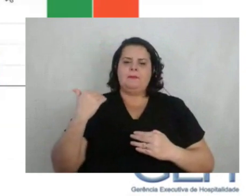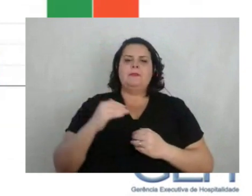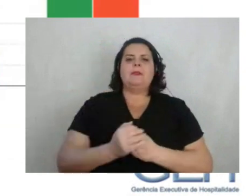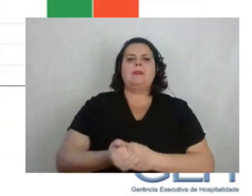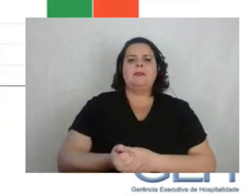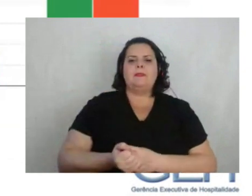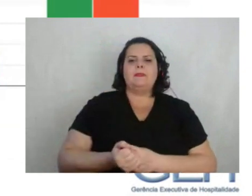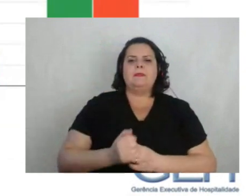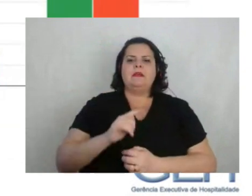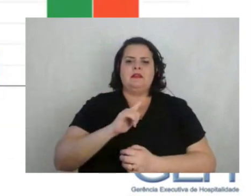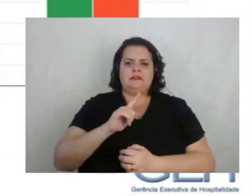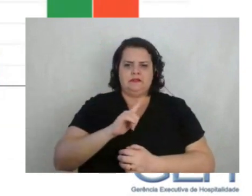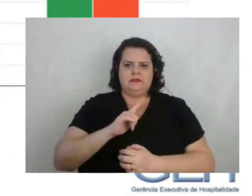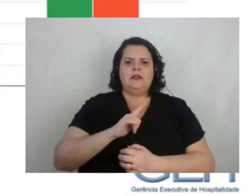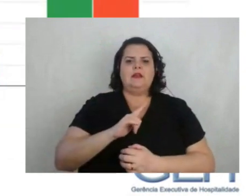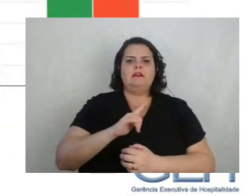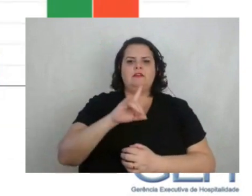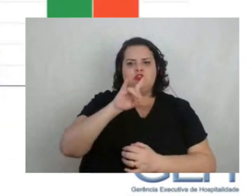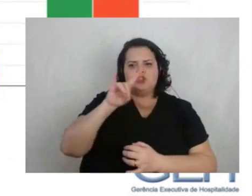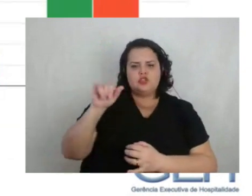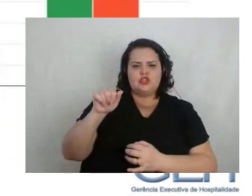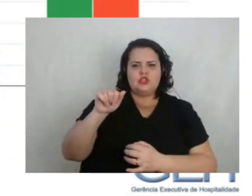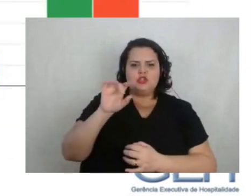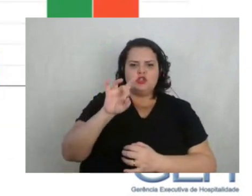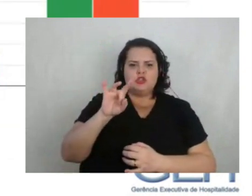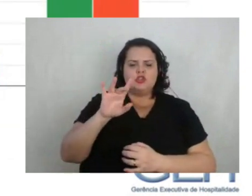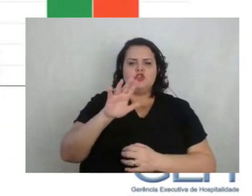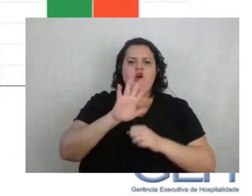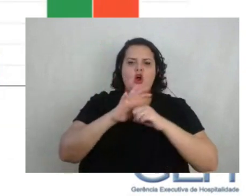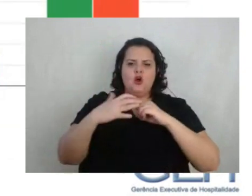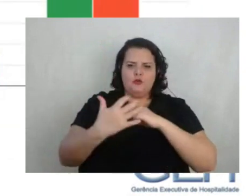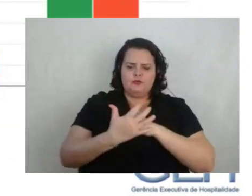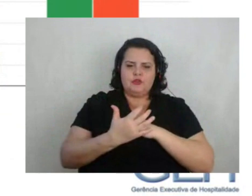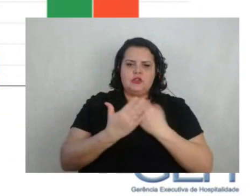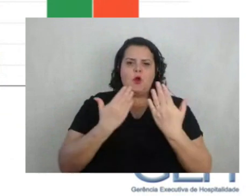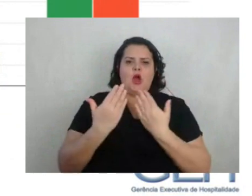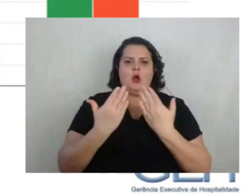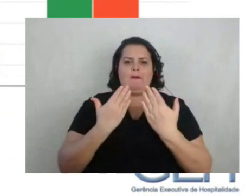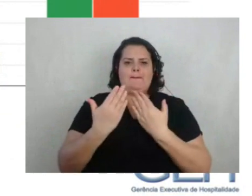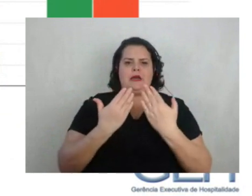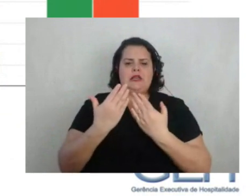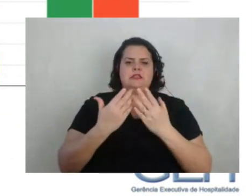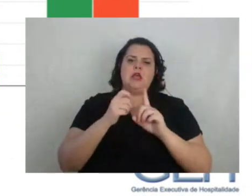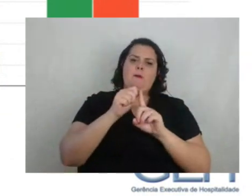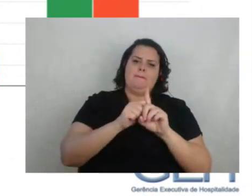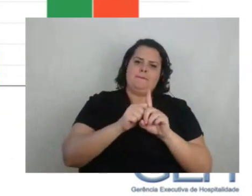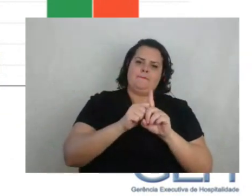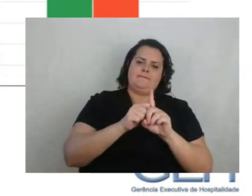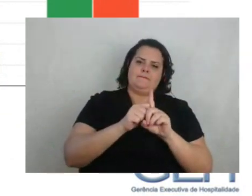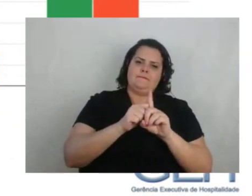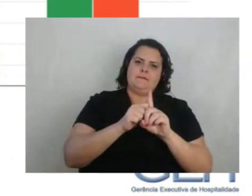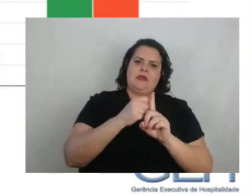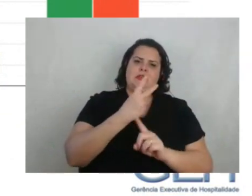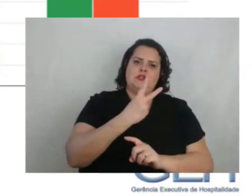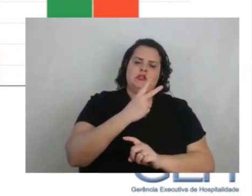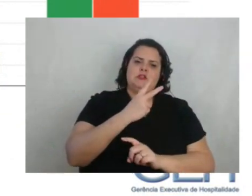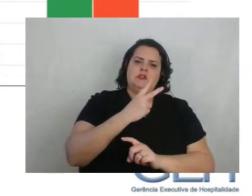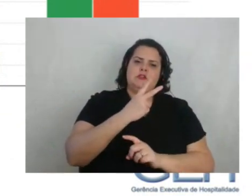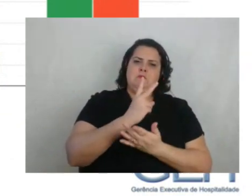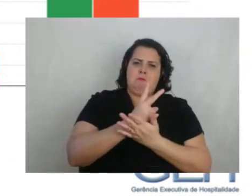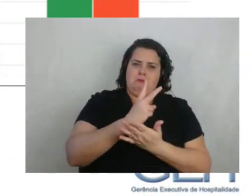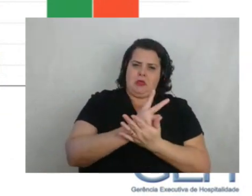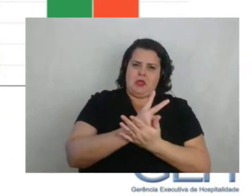Covid. E aqui é uma comparação entre os mesmos meses do ano passado, 2019, e esse